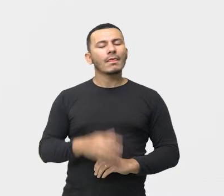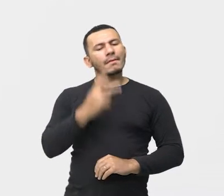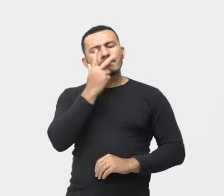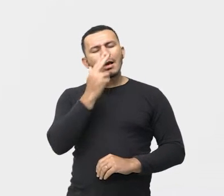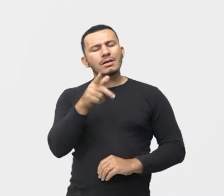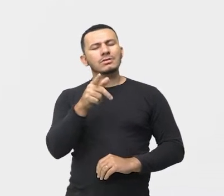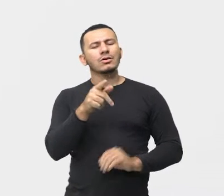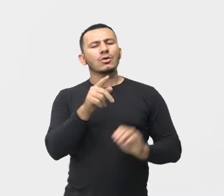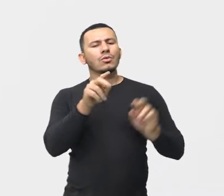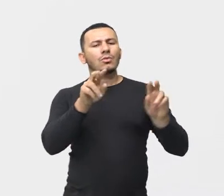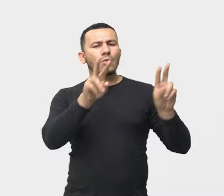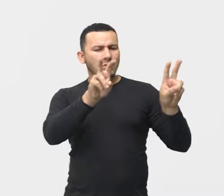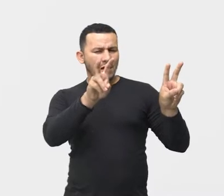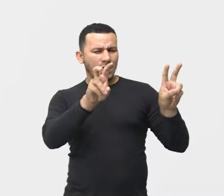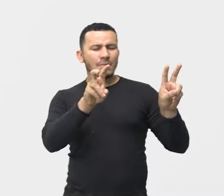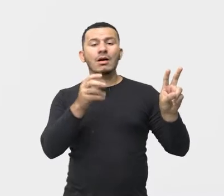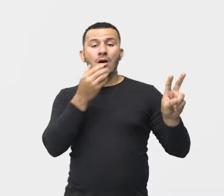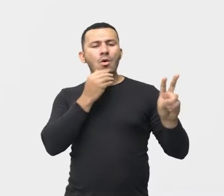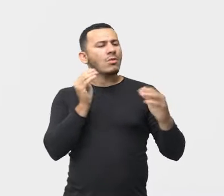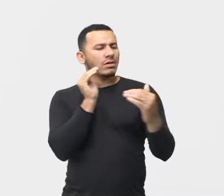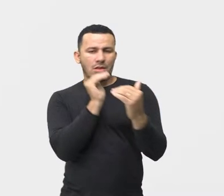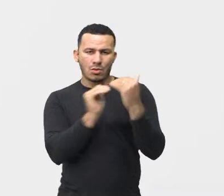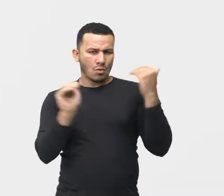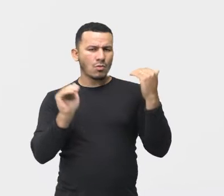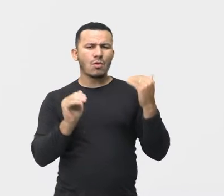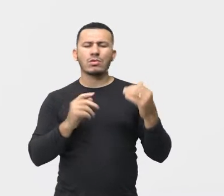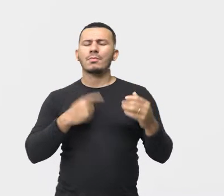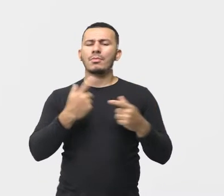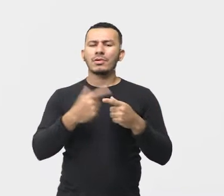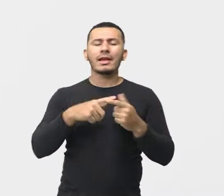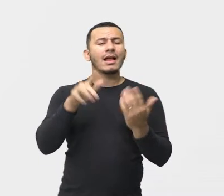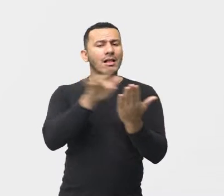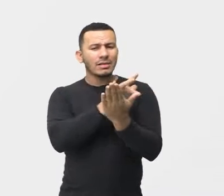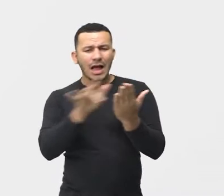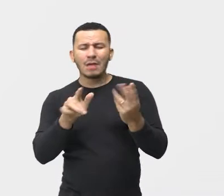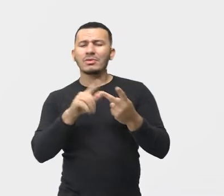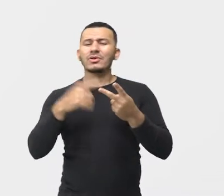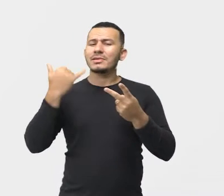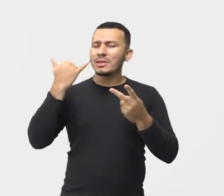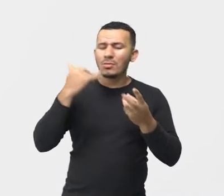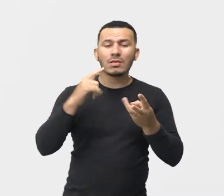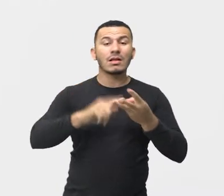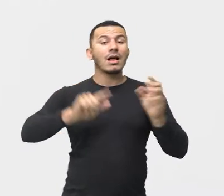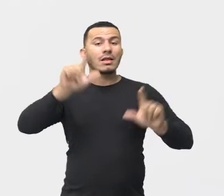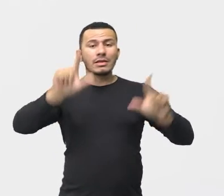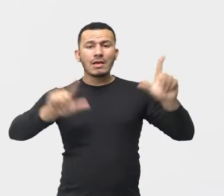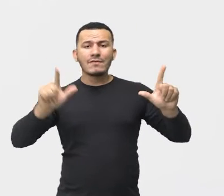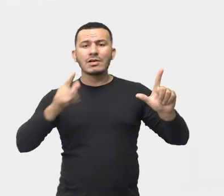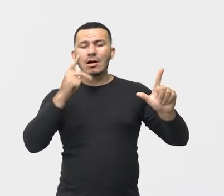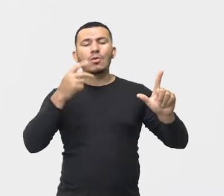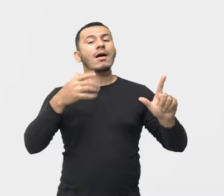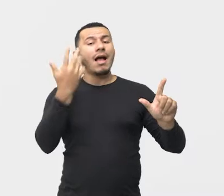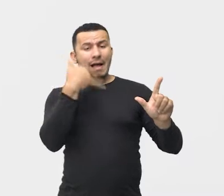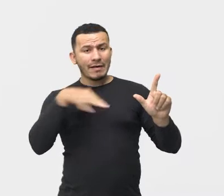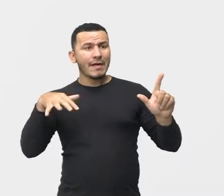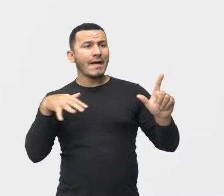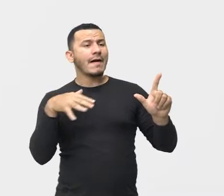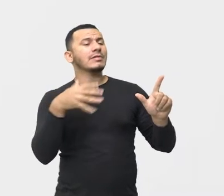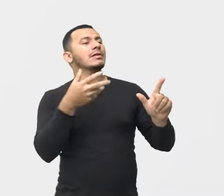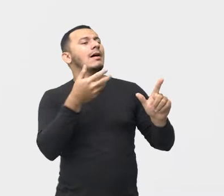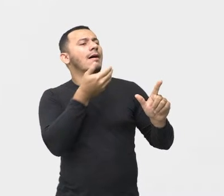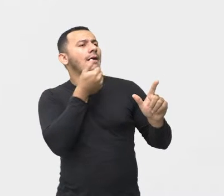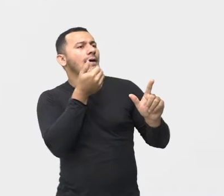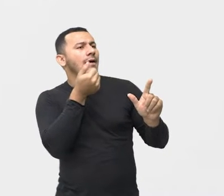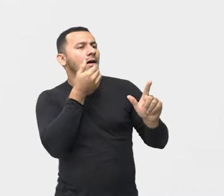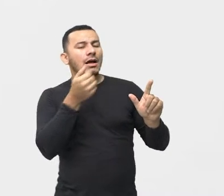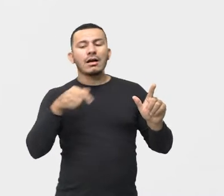que essa matéria diz de que as telas em excesso podem atrasar o